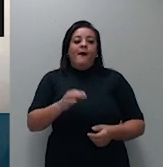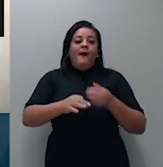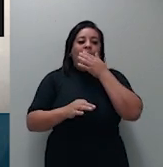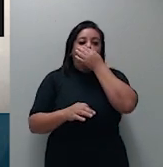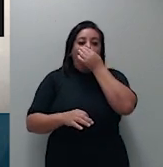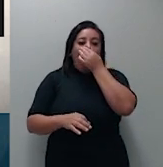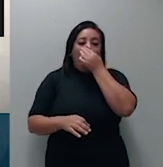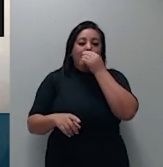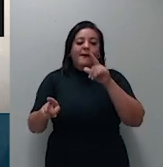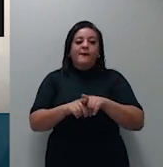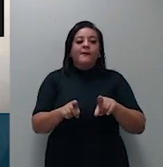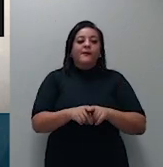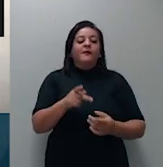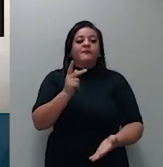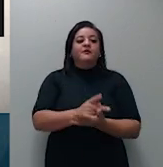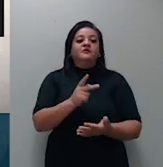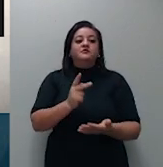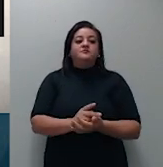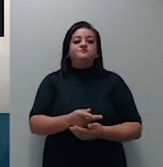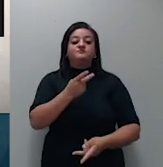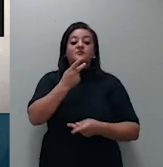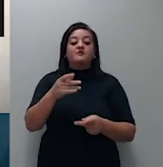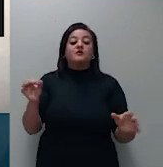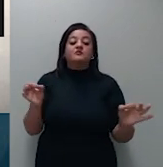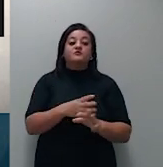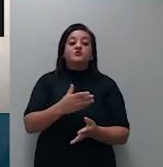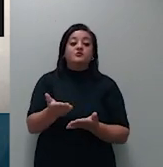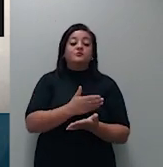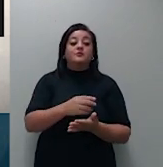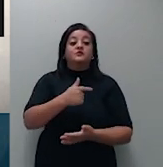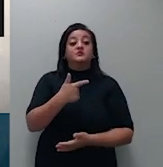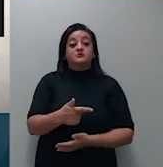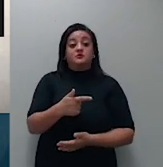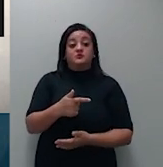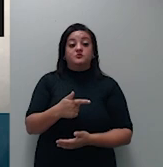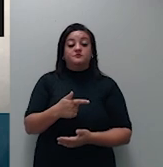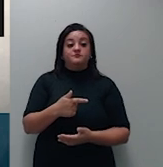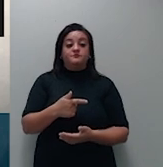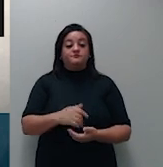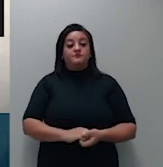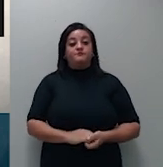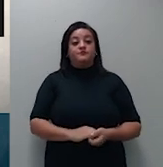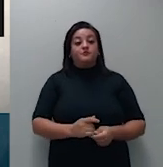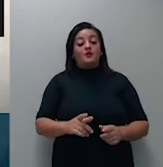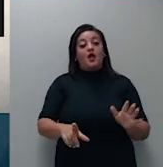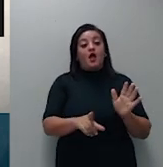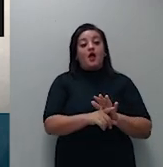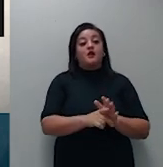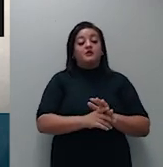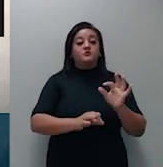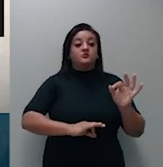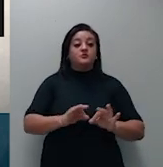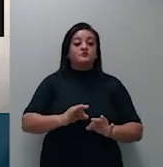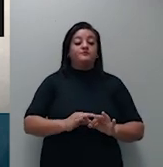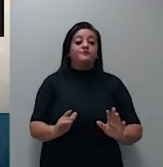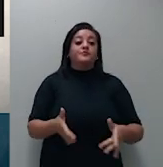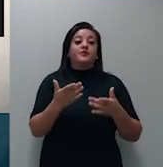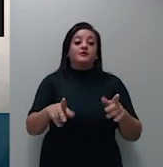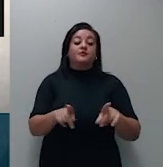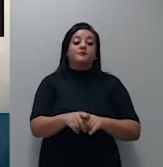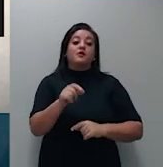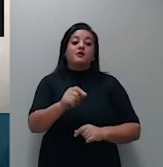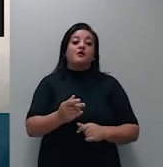habilitação também um ônibus para ele digo aqui no final da página 7 a lei de Regência